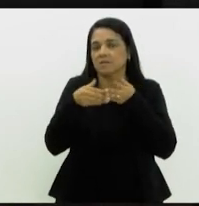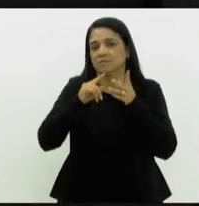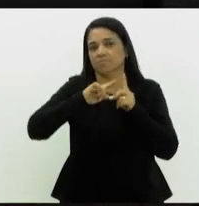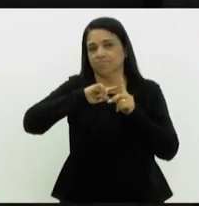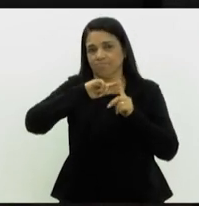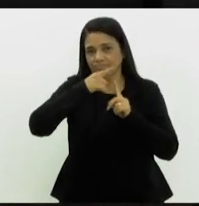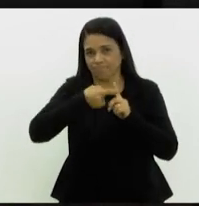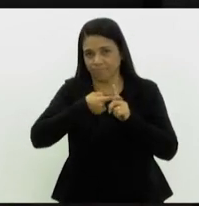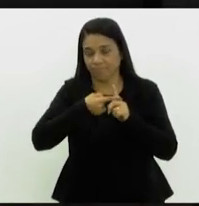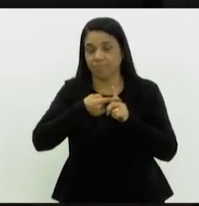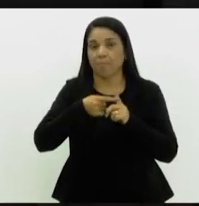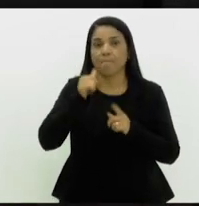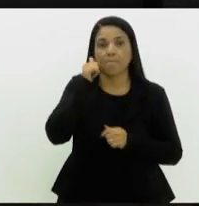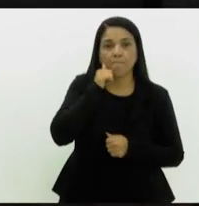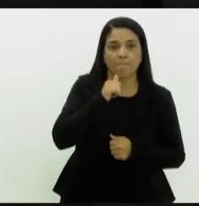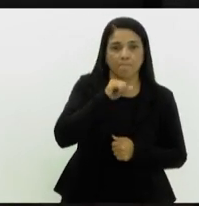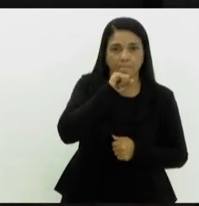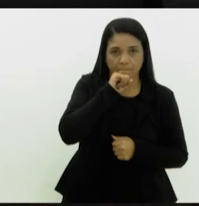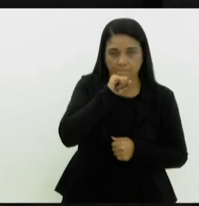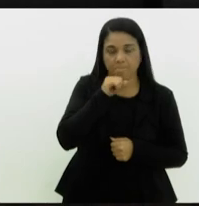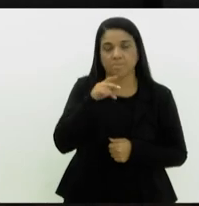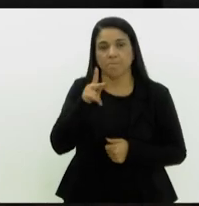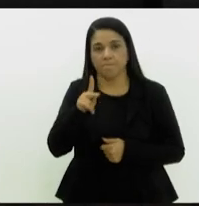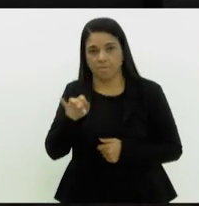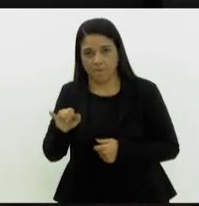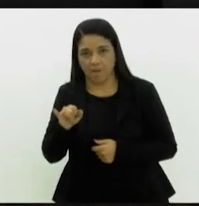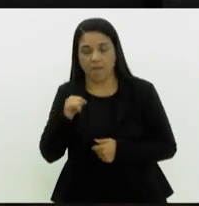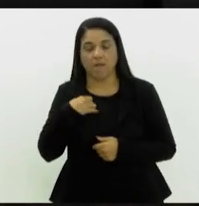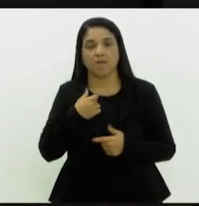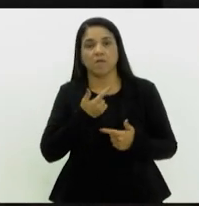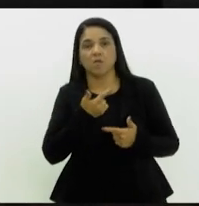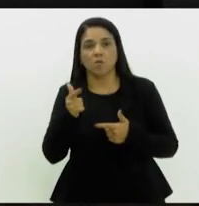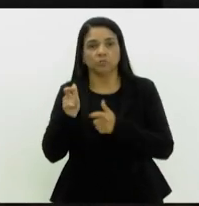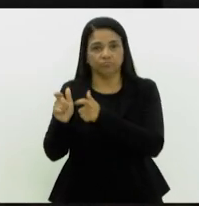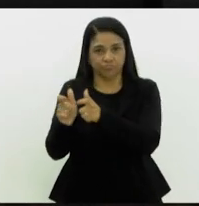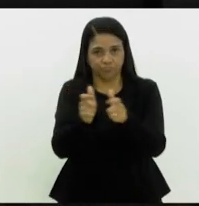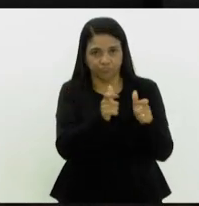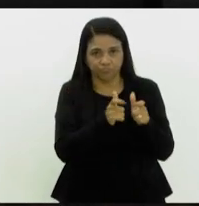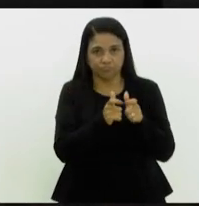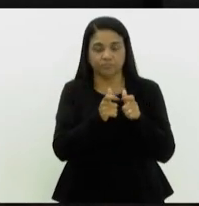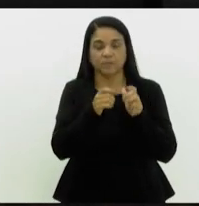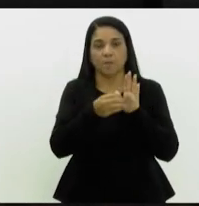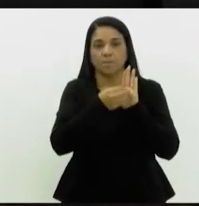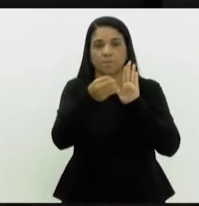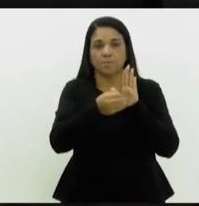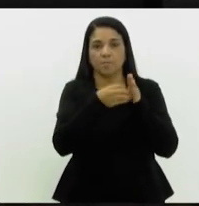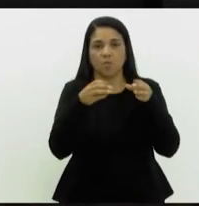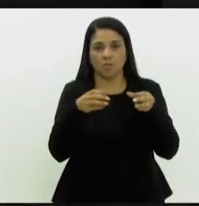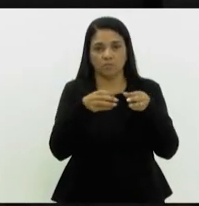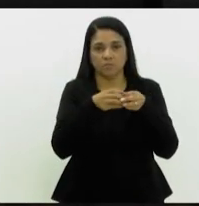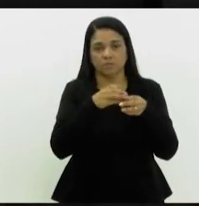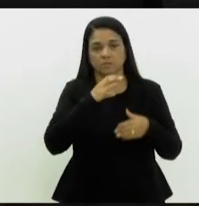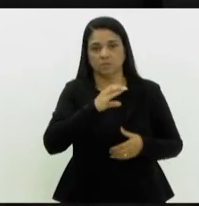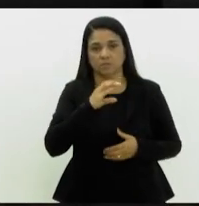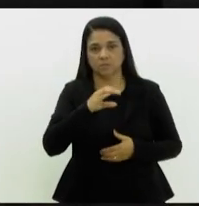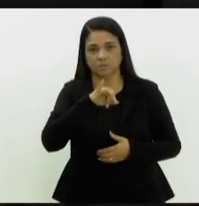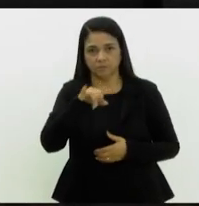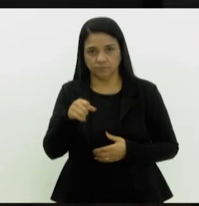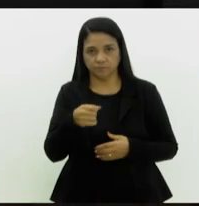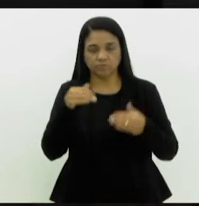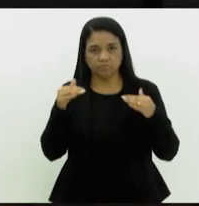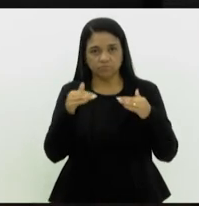maternidade e paternidade parlamentar e dar outras providências. Pareceres das comissões Constituição e Justiça